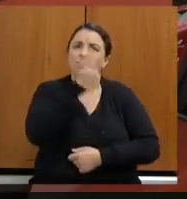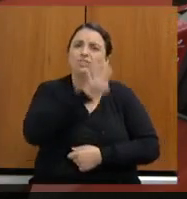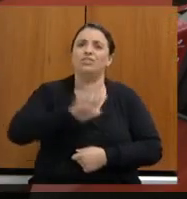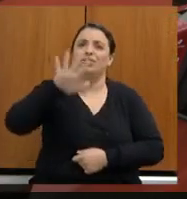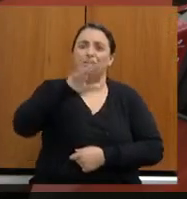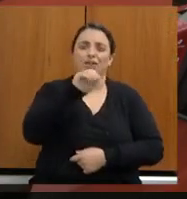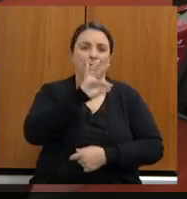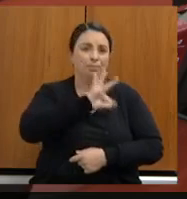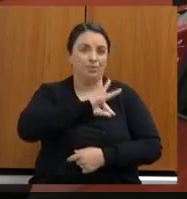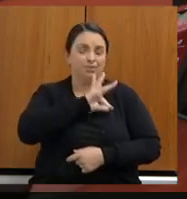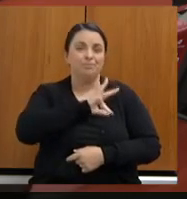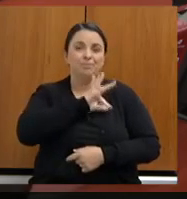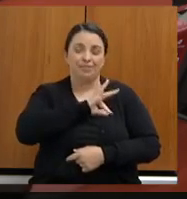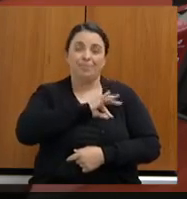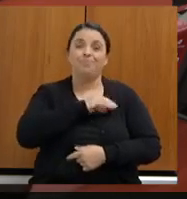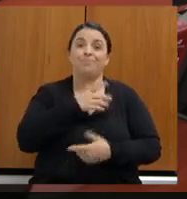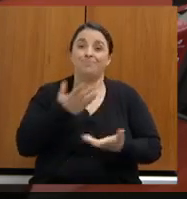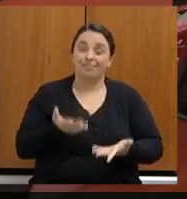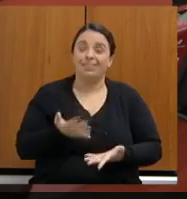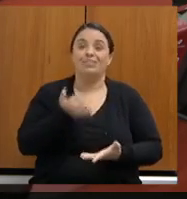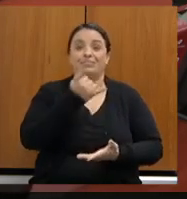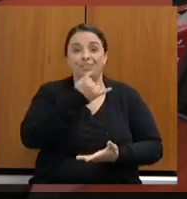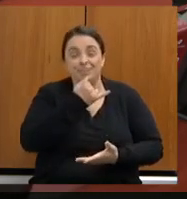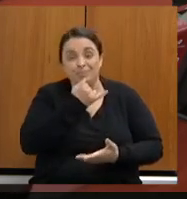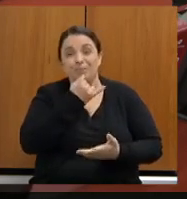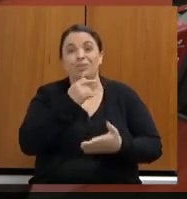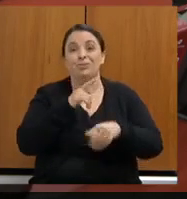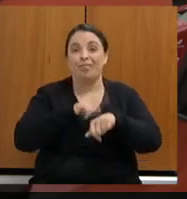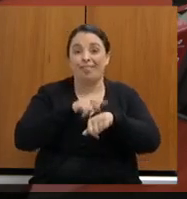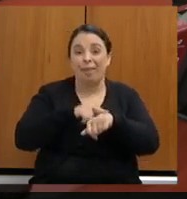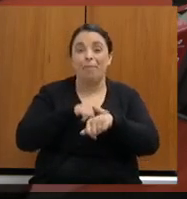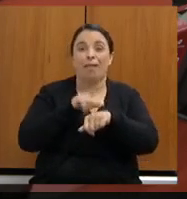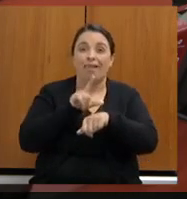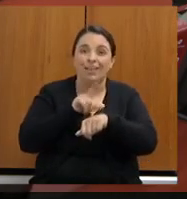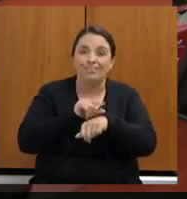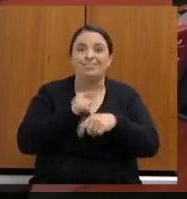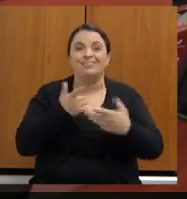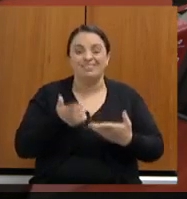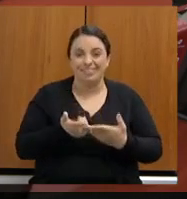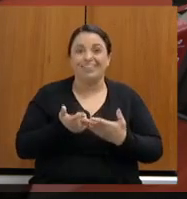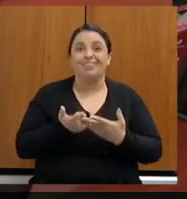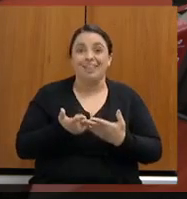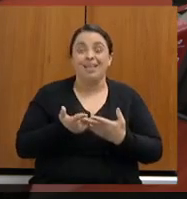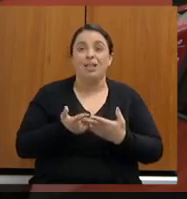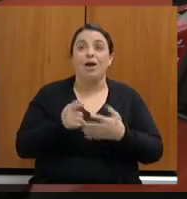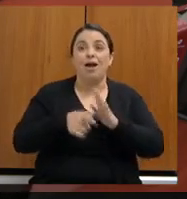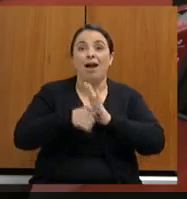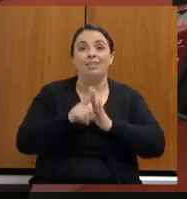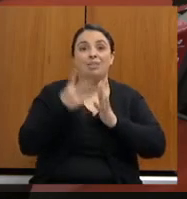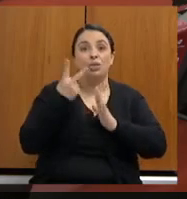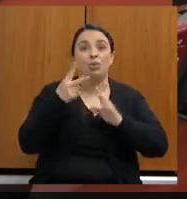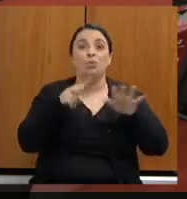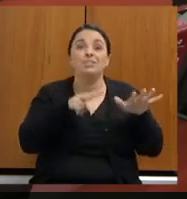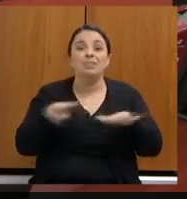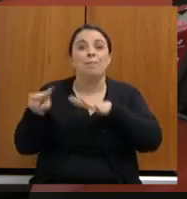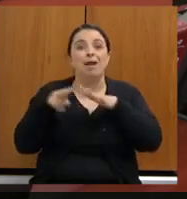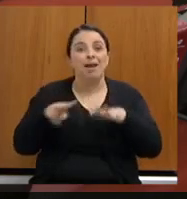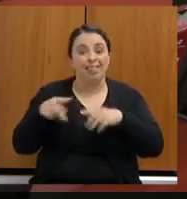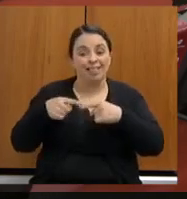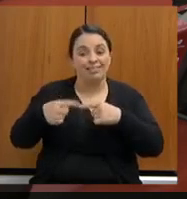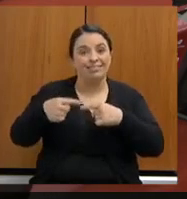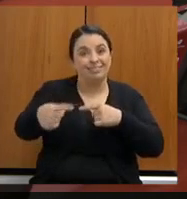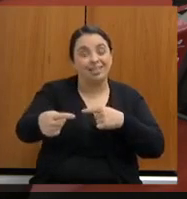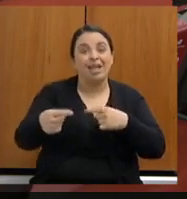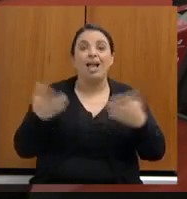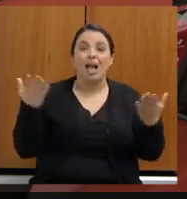Deputado Dalmo passamos de duas semanas para apenas uma semana na Assembleia ficar livre então ficou muito compacto e